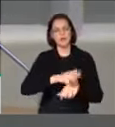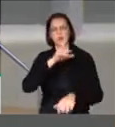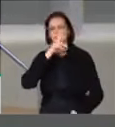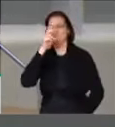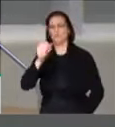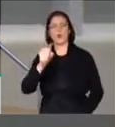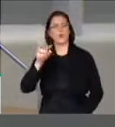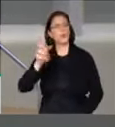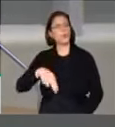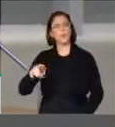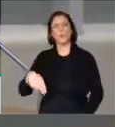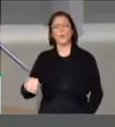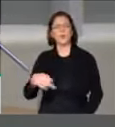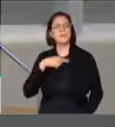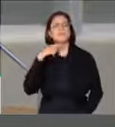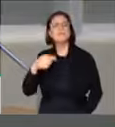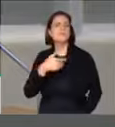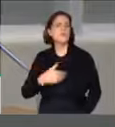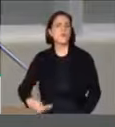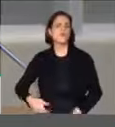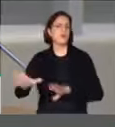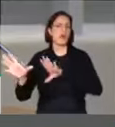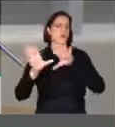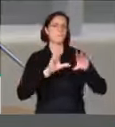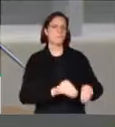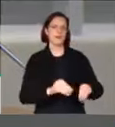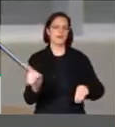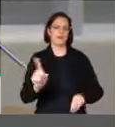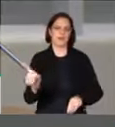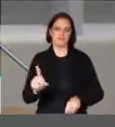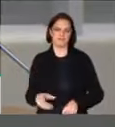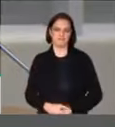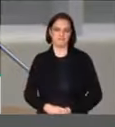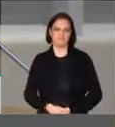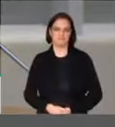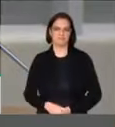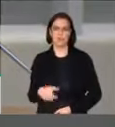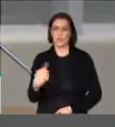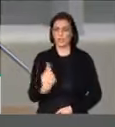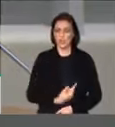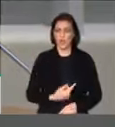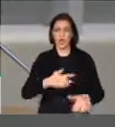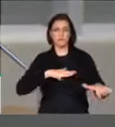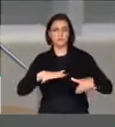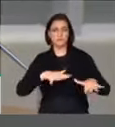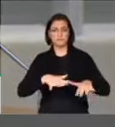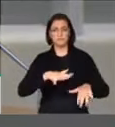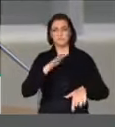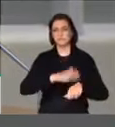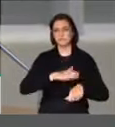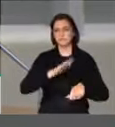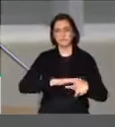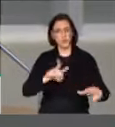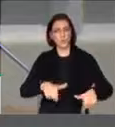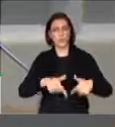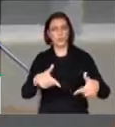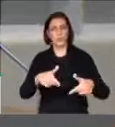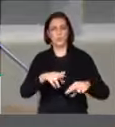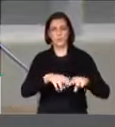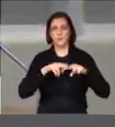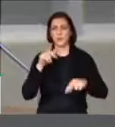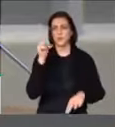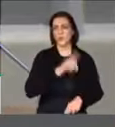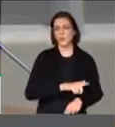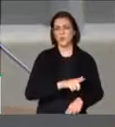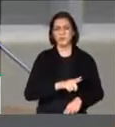governo conseguirá calar. A mobilização da comunidade LGBT que conquistou a decisão no Supremo da criminalização